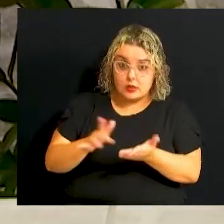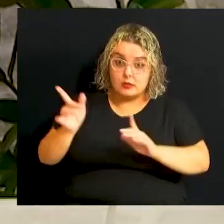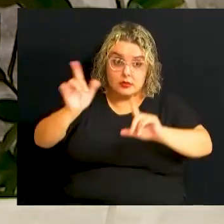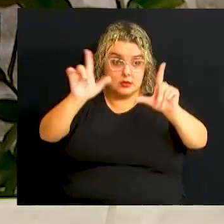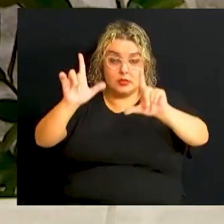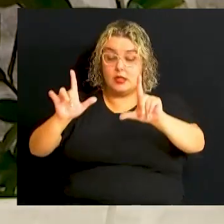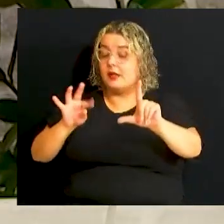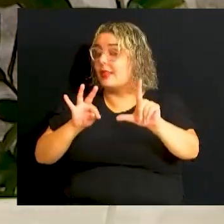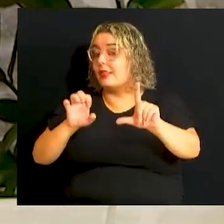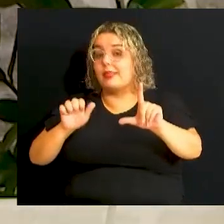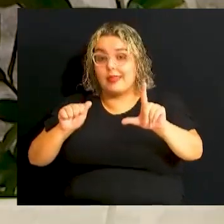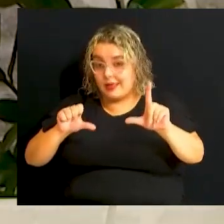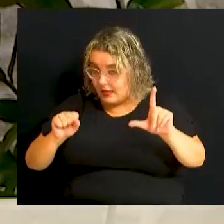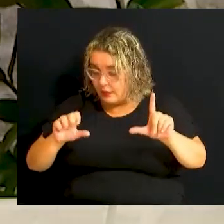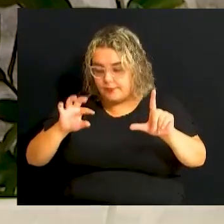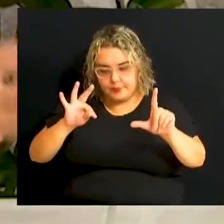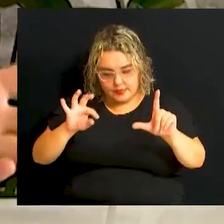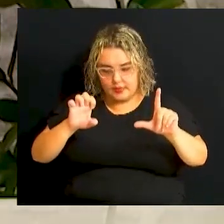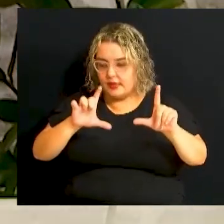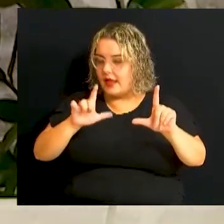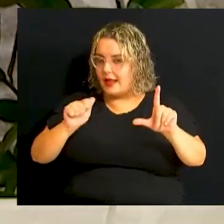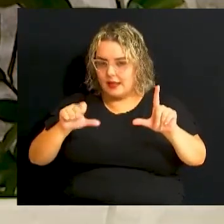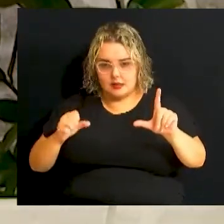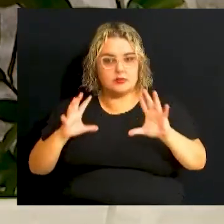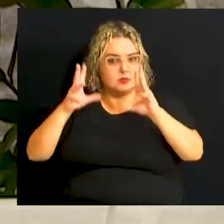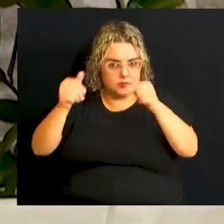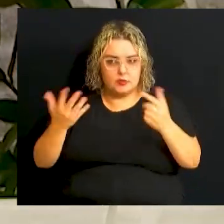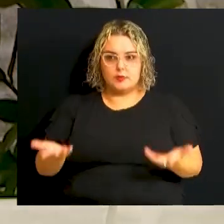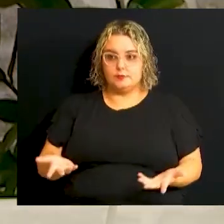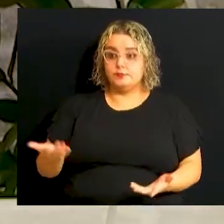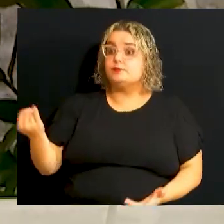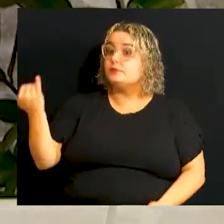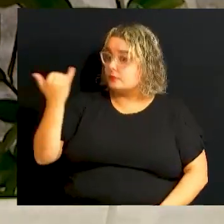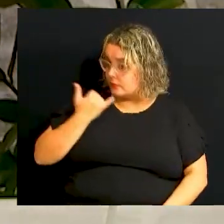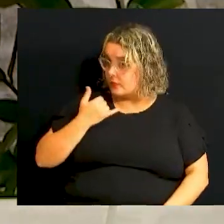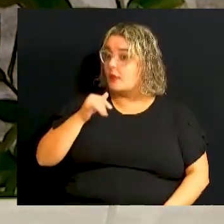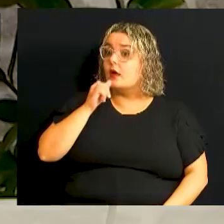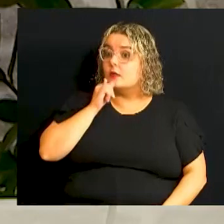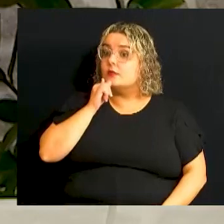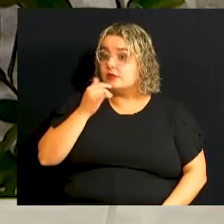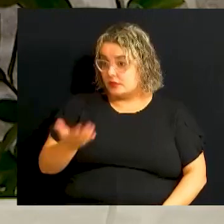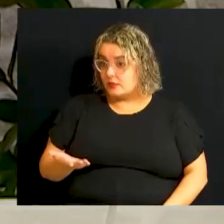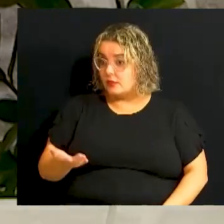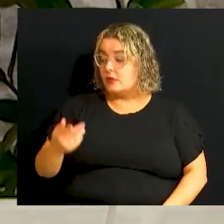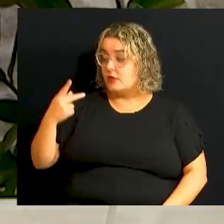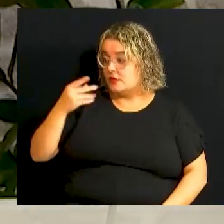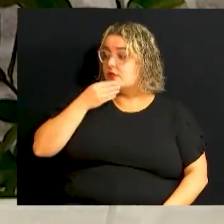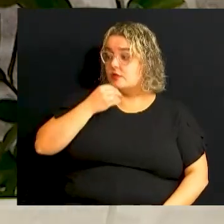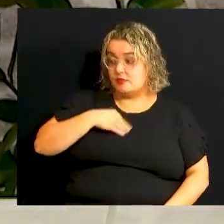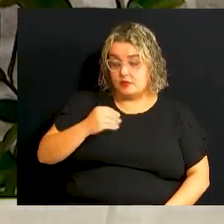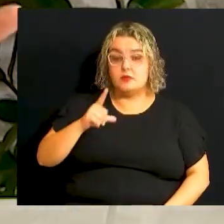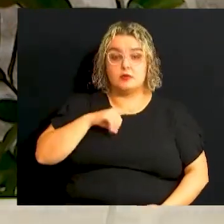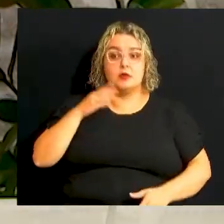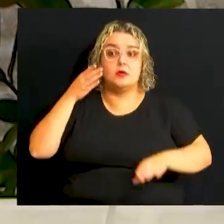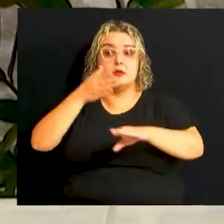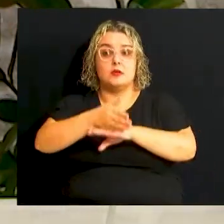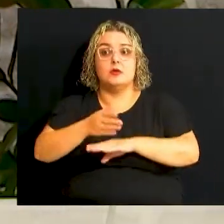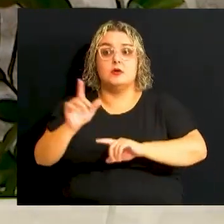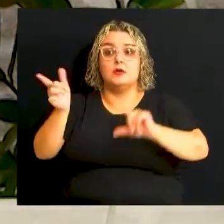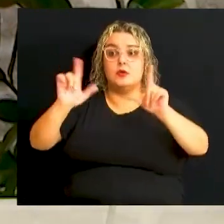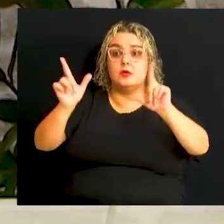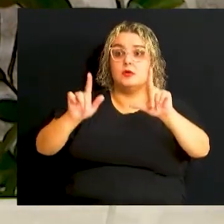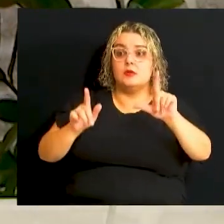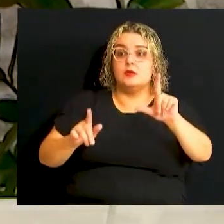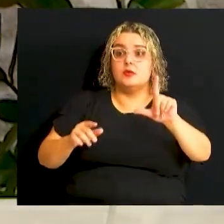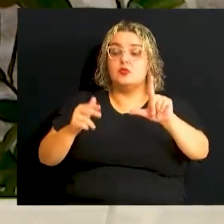ou seja, telas. Vamos falar das telas no geral. E nesse caso que você me contou como exemplo, né, que seu filho tem acesso ali ao